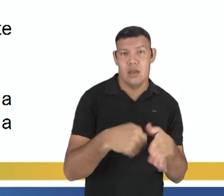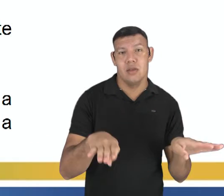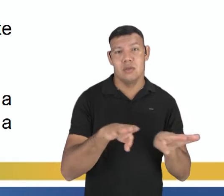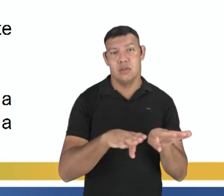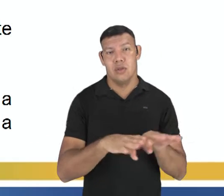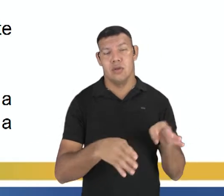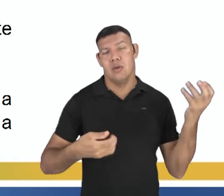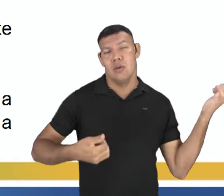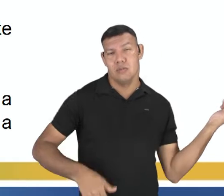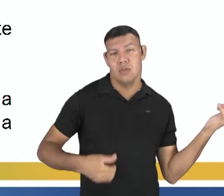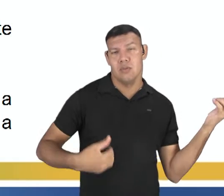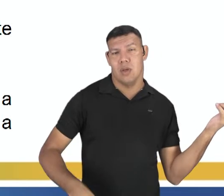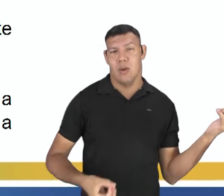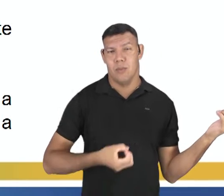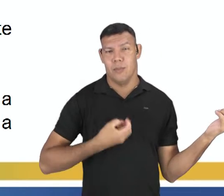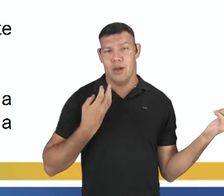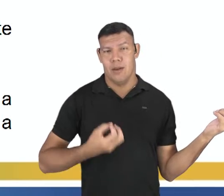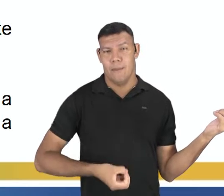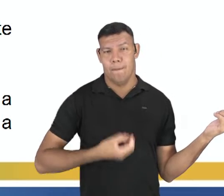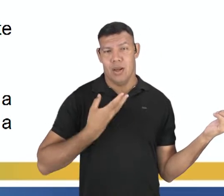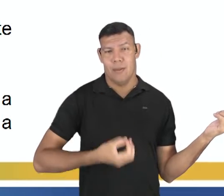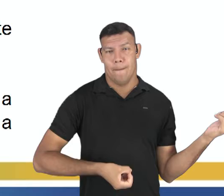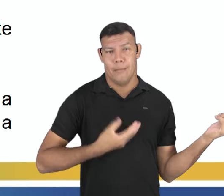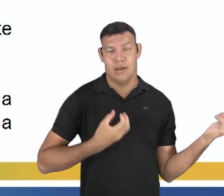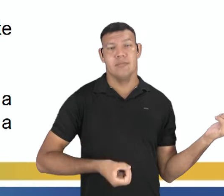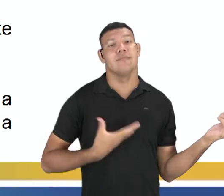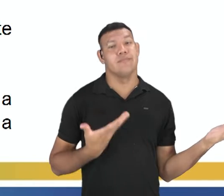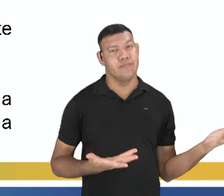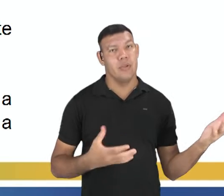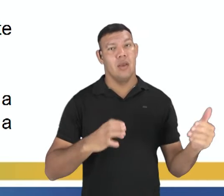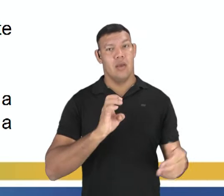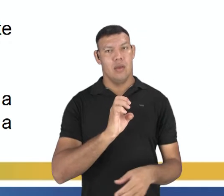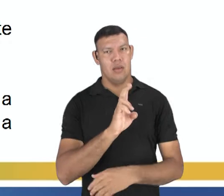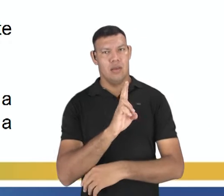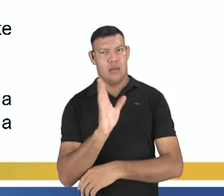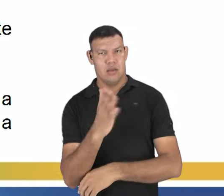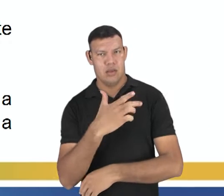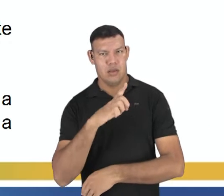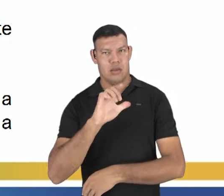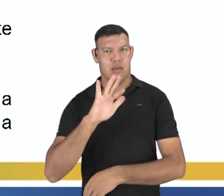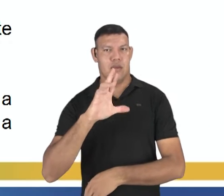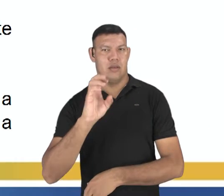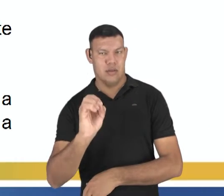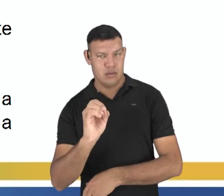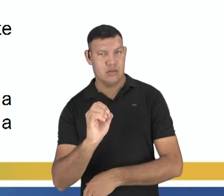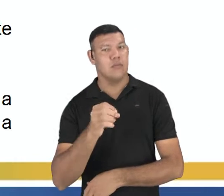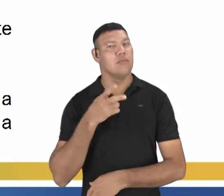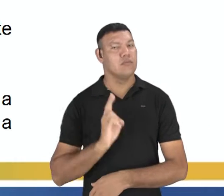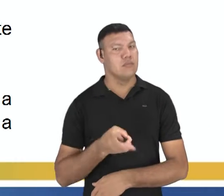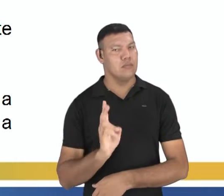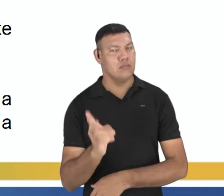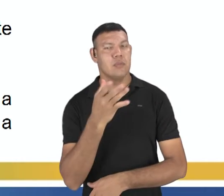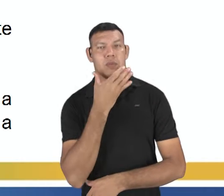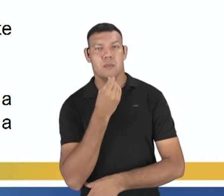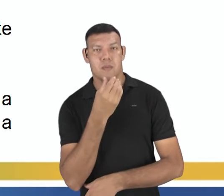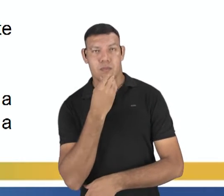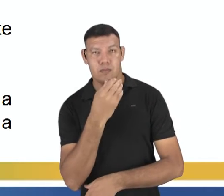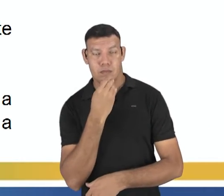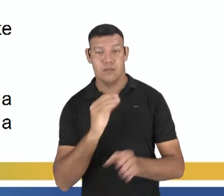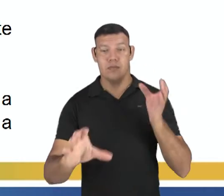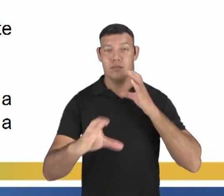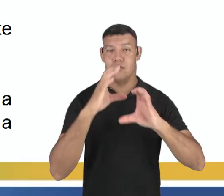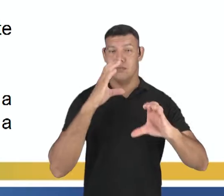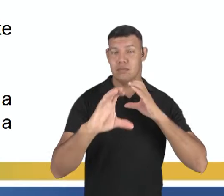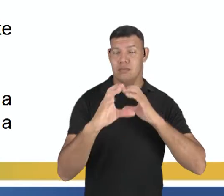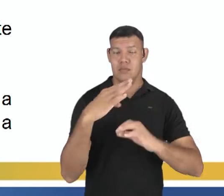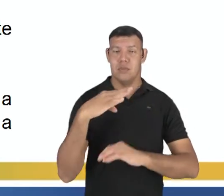mas o nosso eu lírico continua no masculino. É importante evidenciar que esse eu lírico na cantigas de